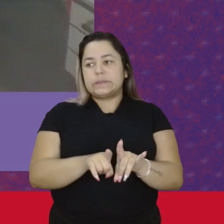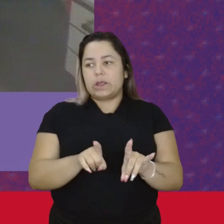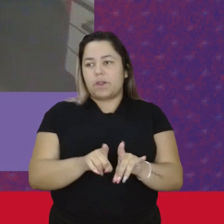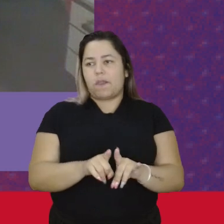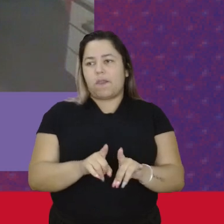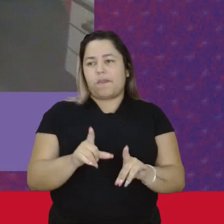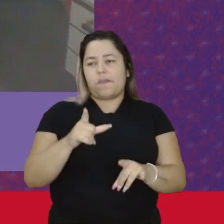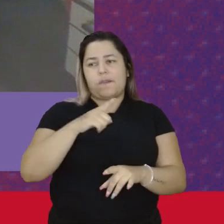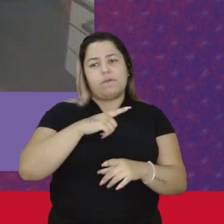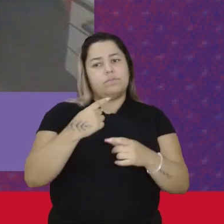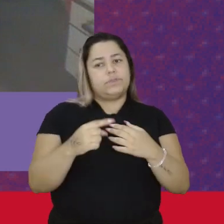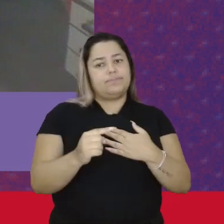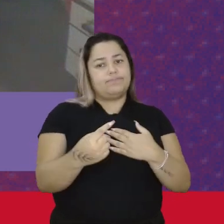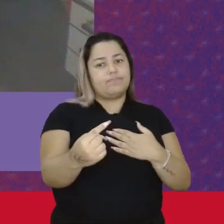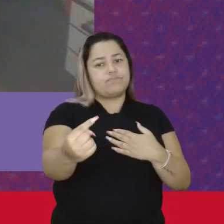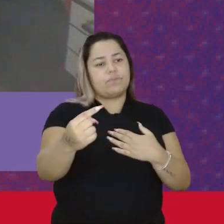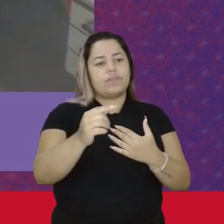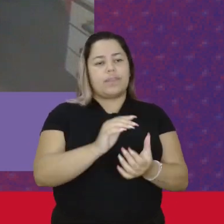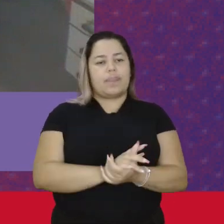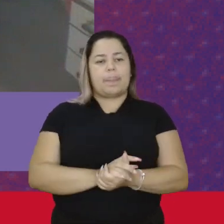tem muita distância